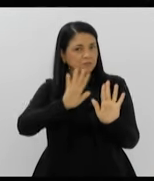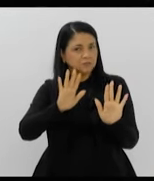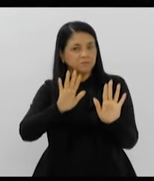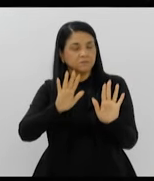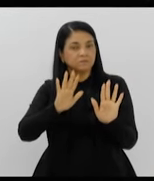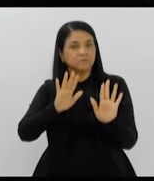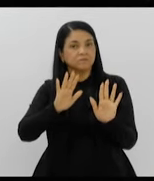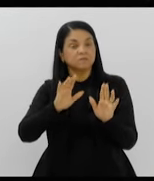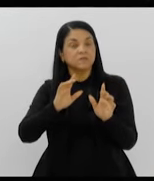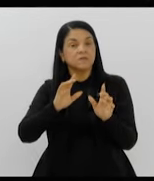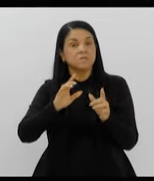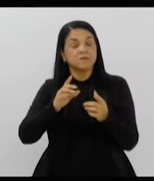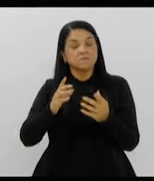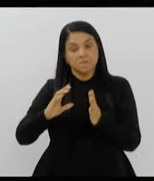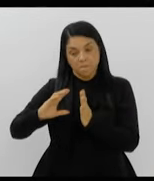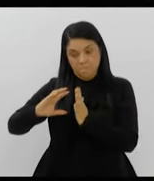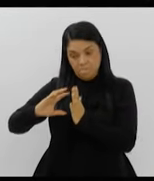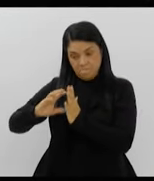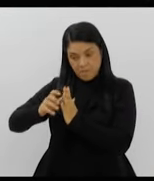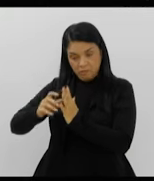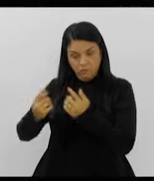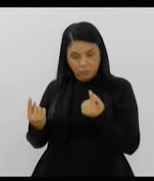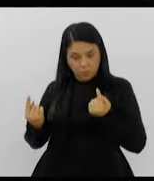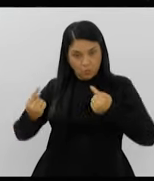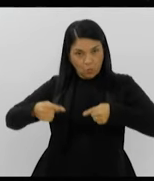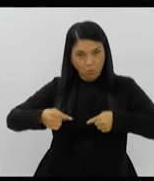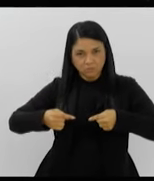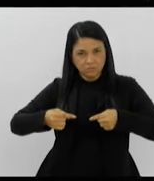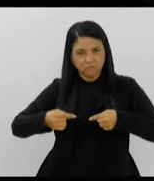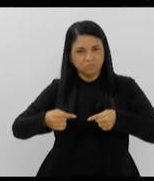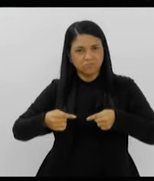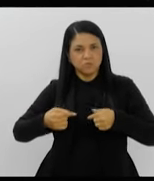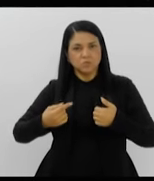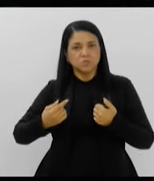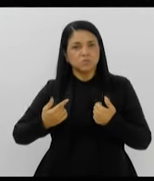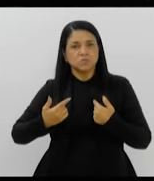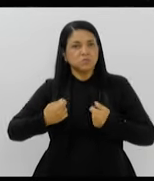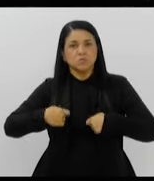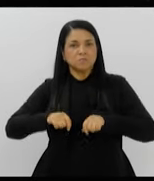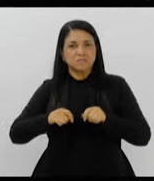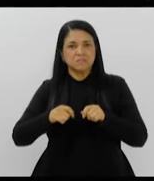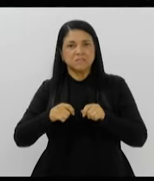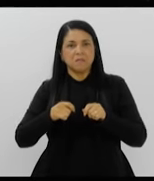Porque, para ser oposição, você não precisa ser destrutivo.